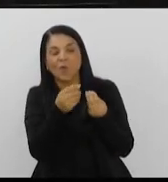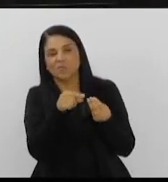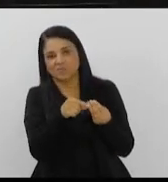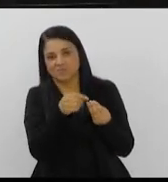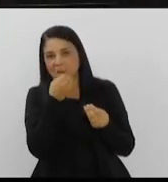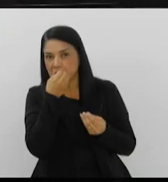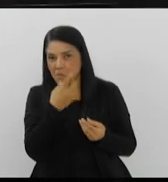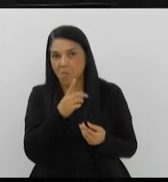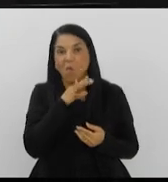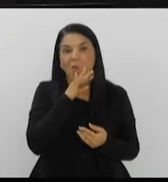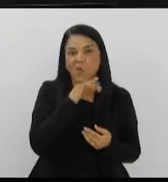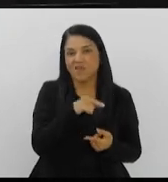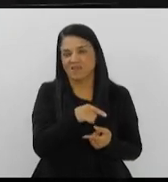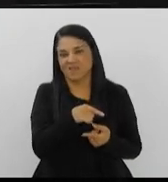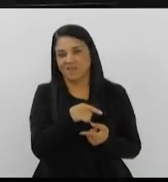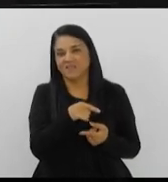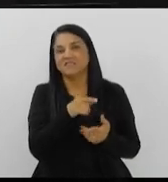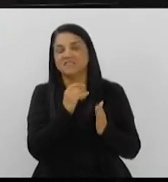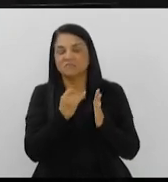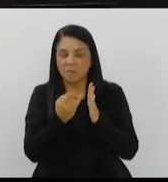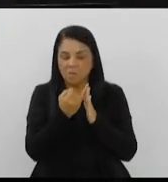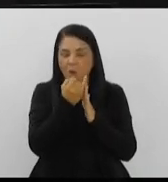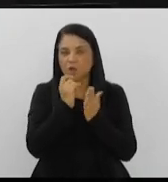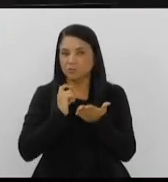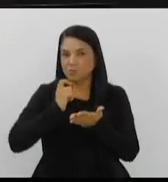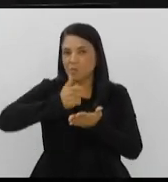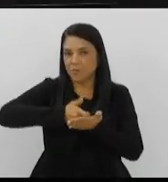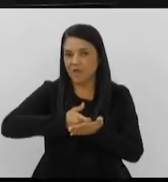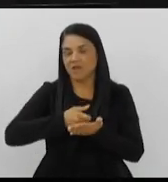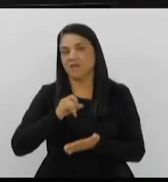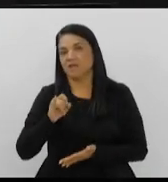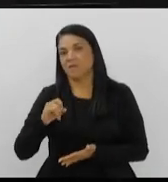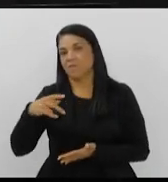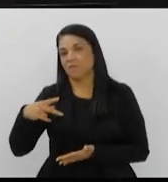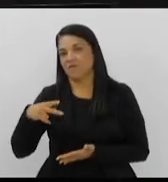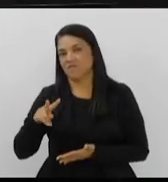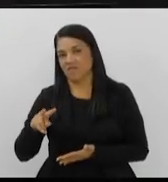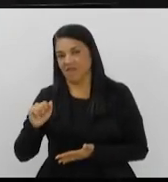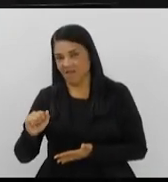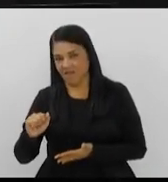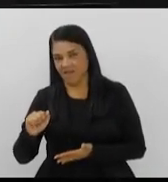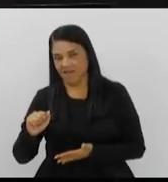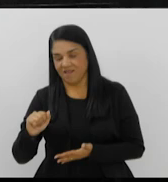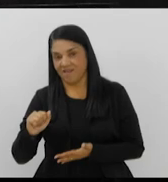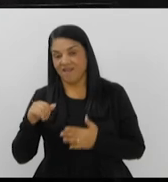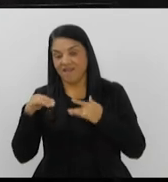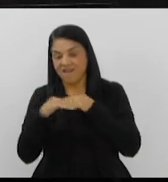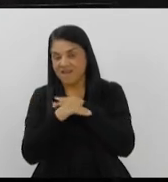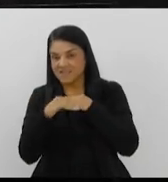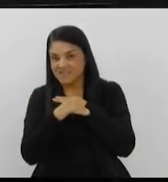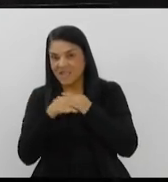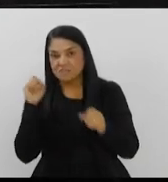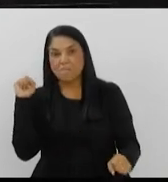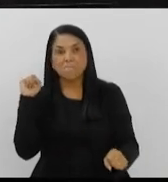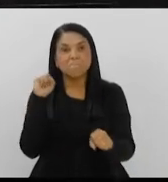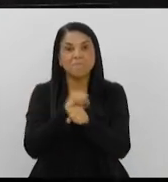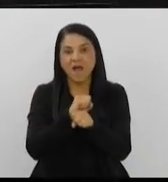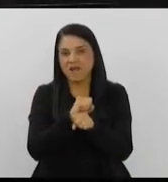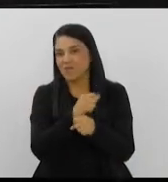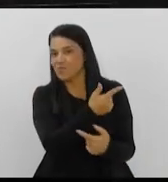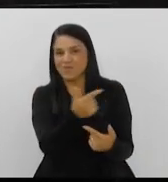estão contribuindo aí com os impostos de IPVA, se vai parar um ônibus dentro de Campos. A cidade para. A cidade